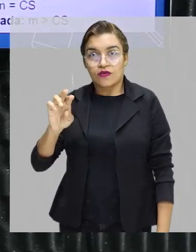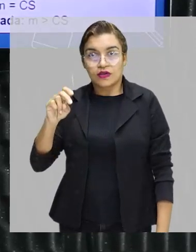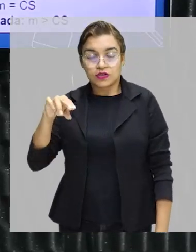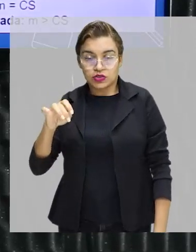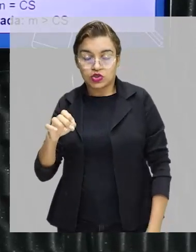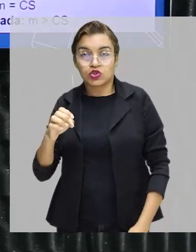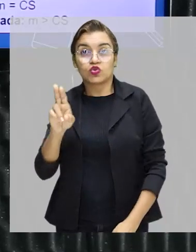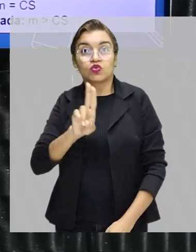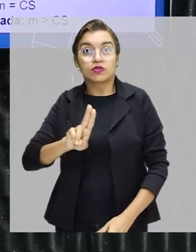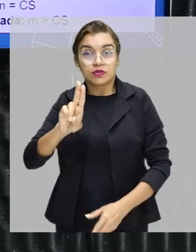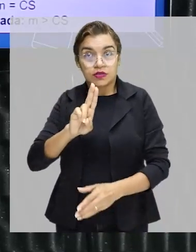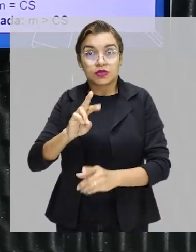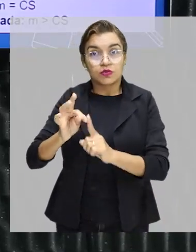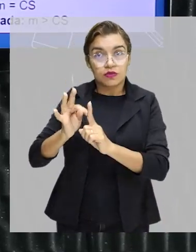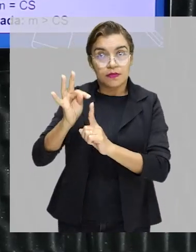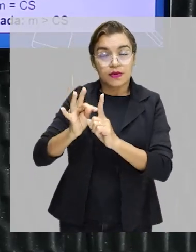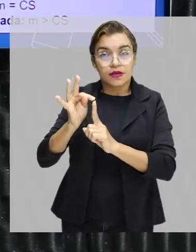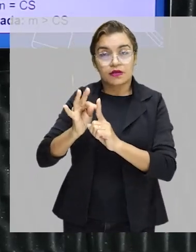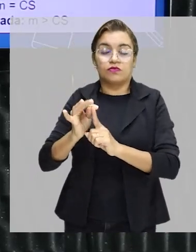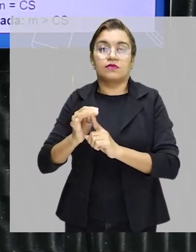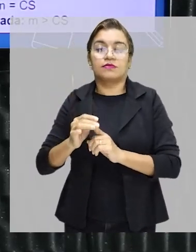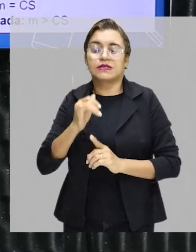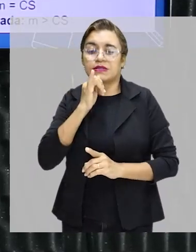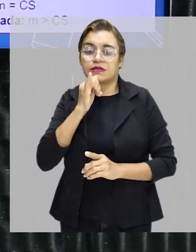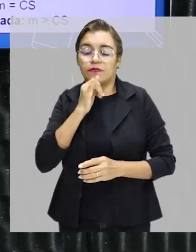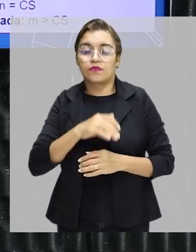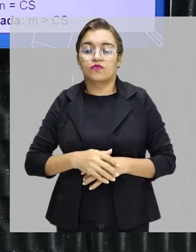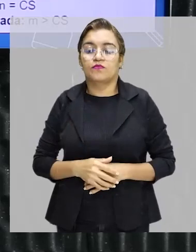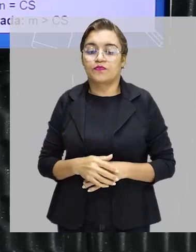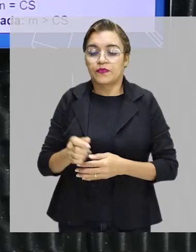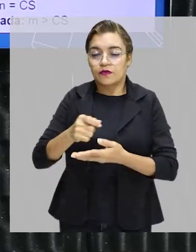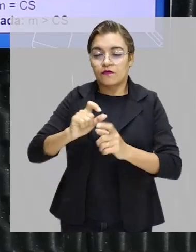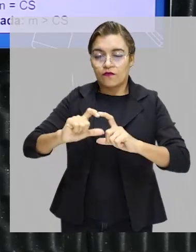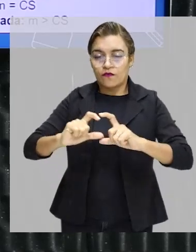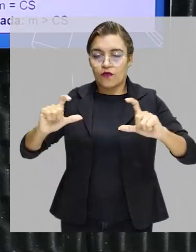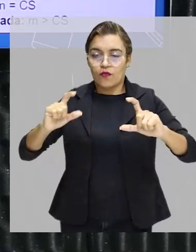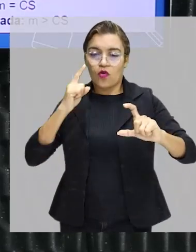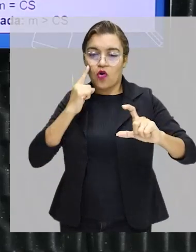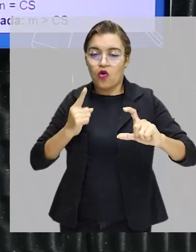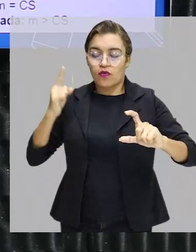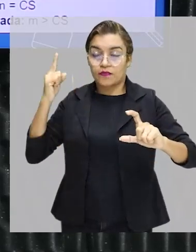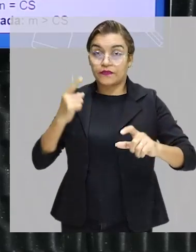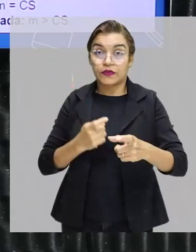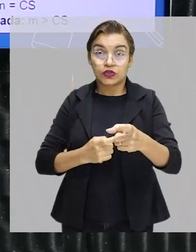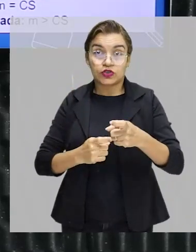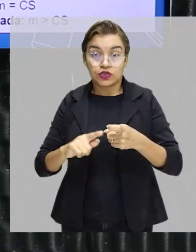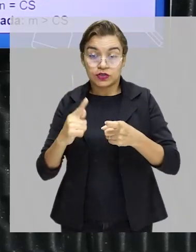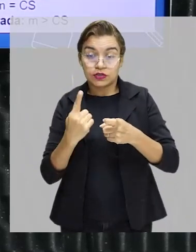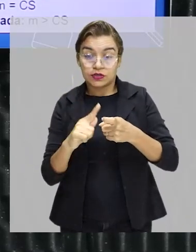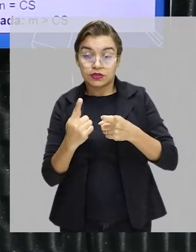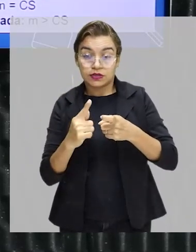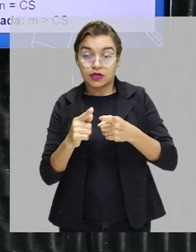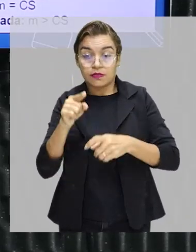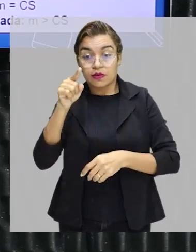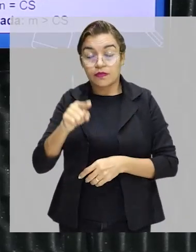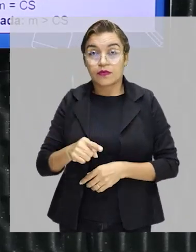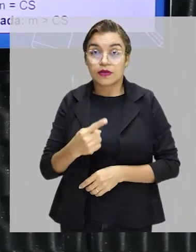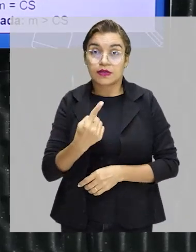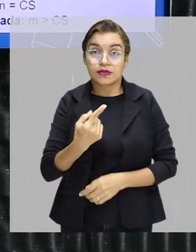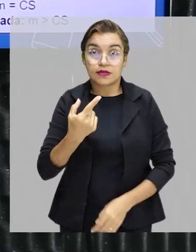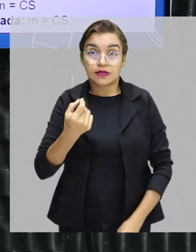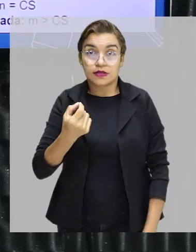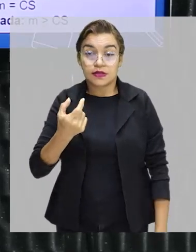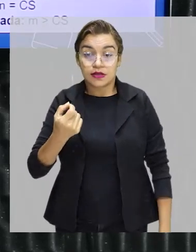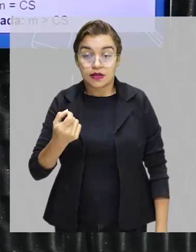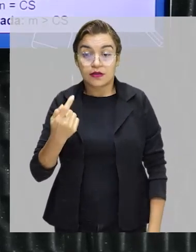temperatura. A gente consegue escrever da seguinte forma: x gramas do soluto para 100